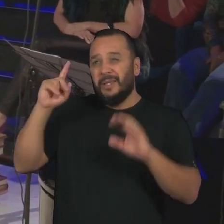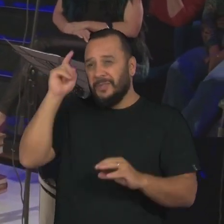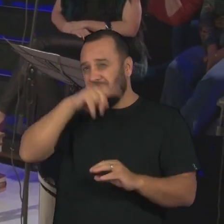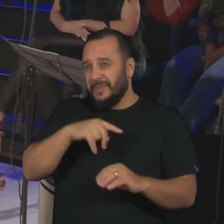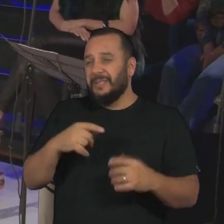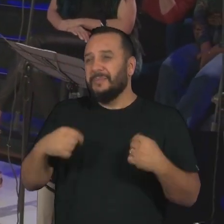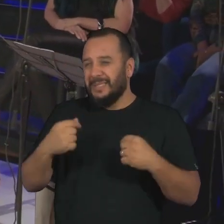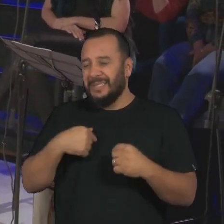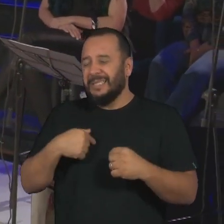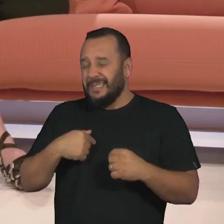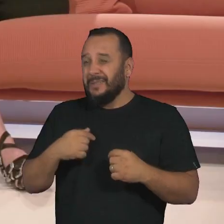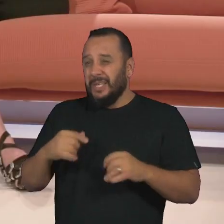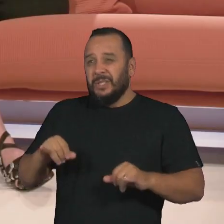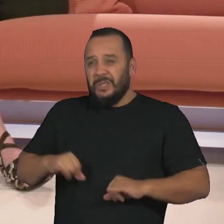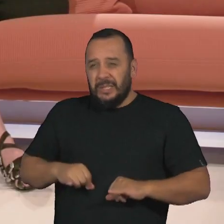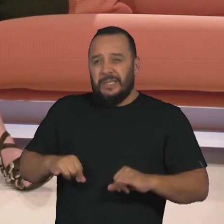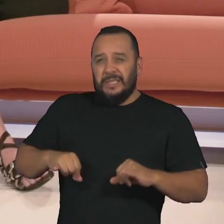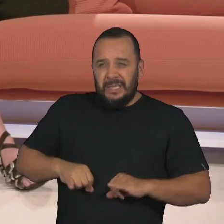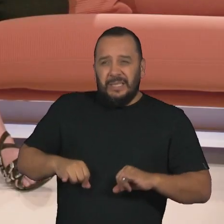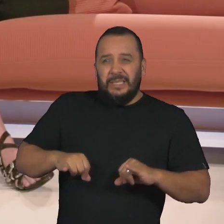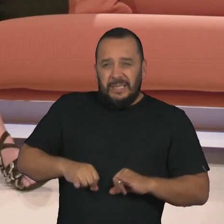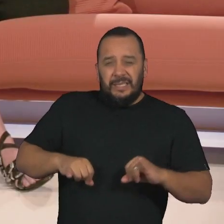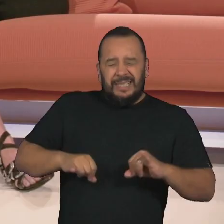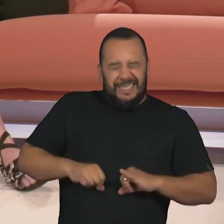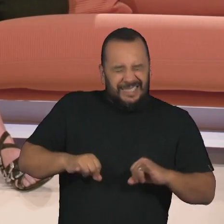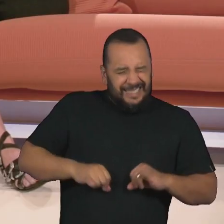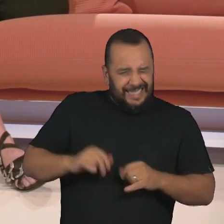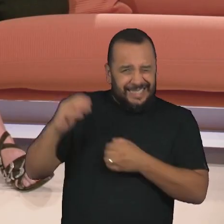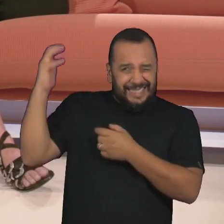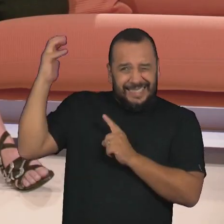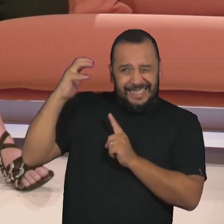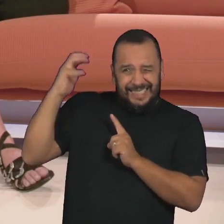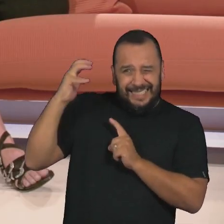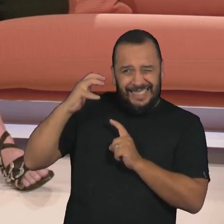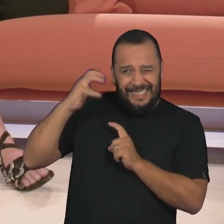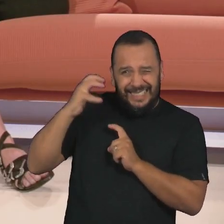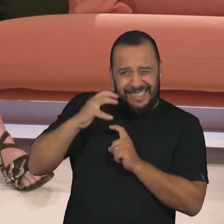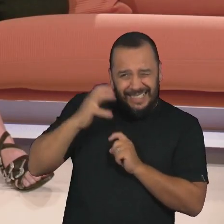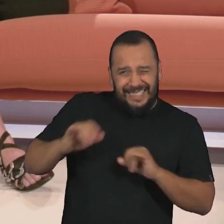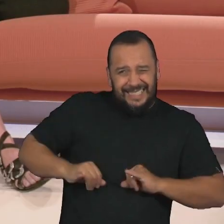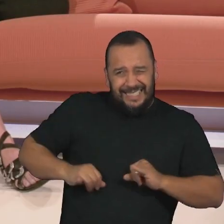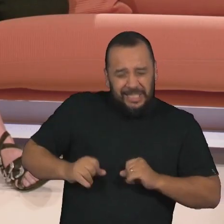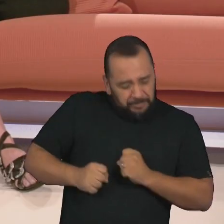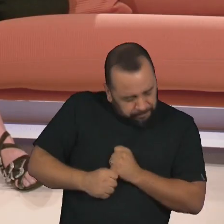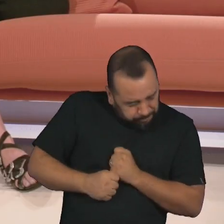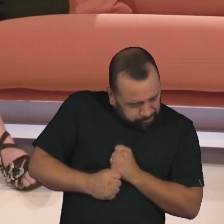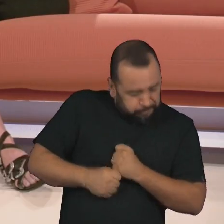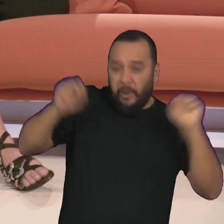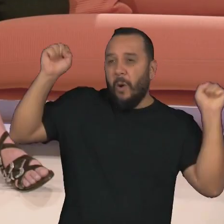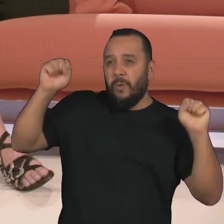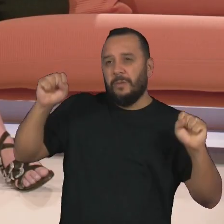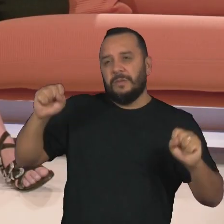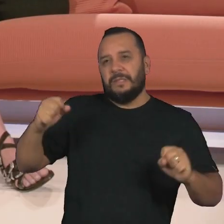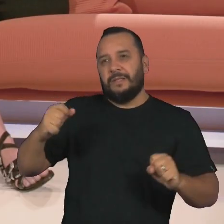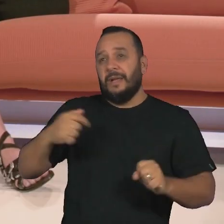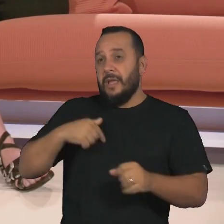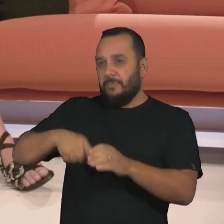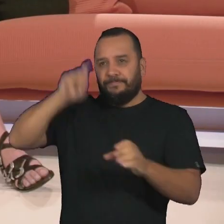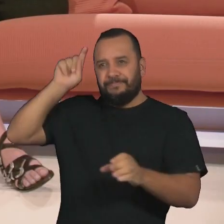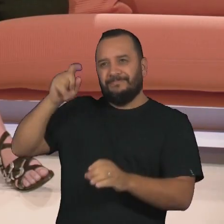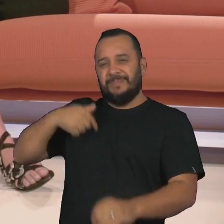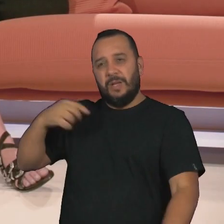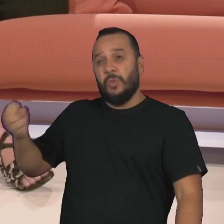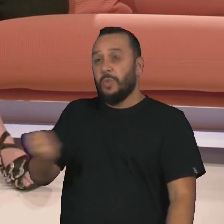morrer muitas vezes. Você precisa realmente morrer. E para você morrer querendo se tornar uma pessoa